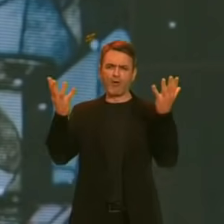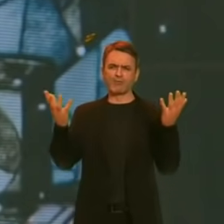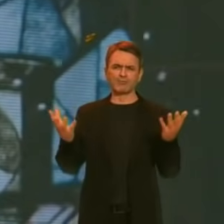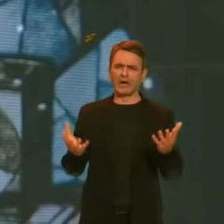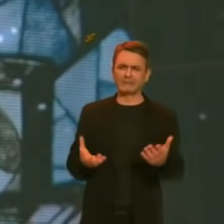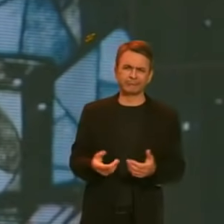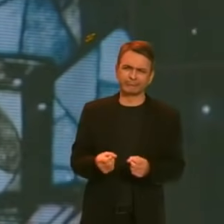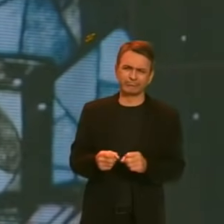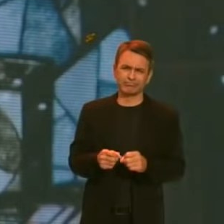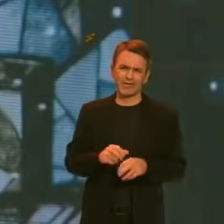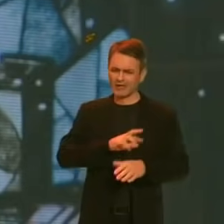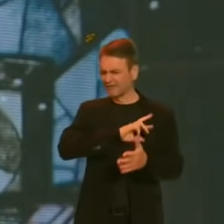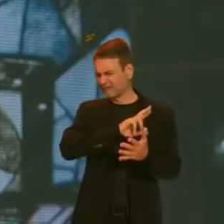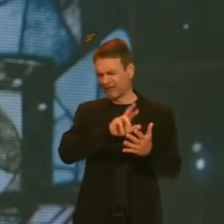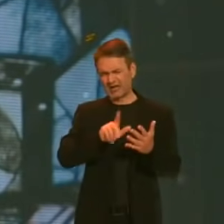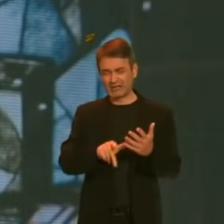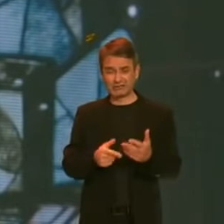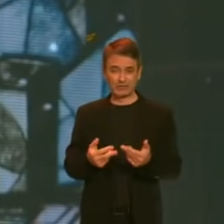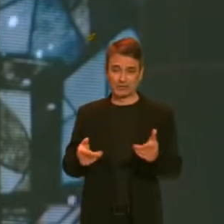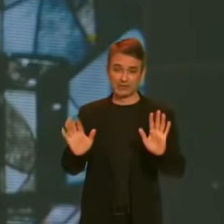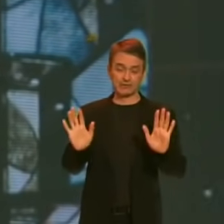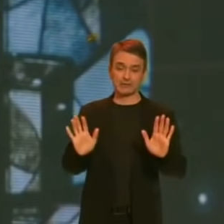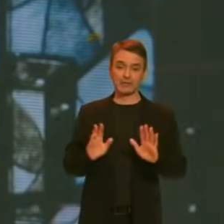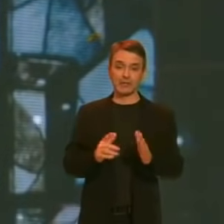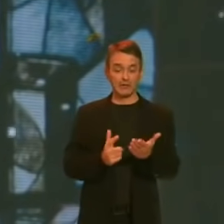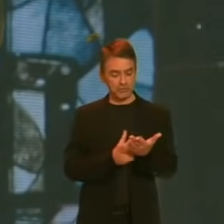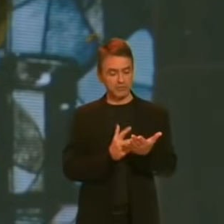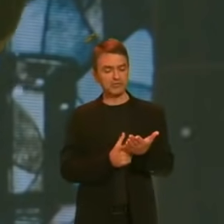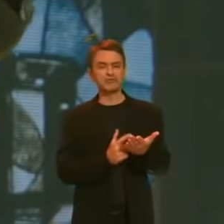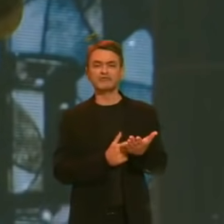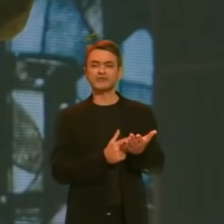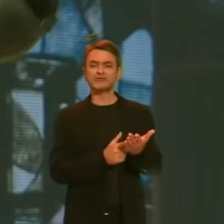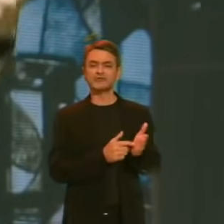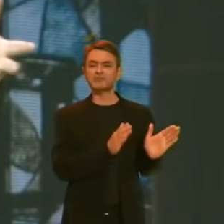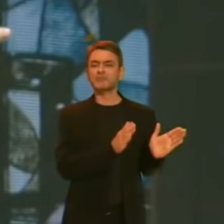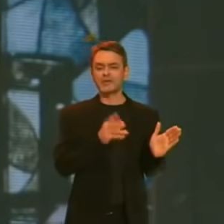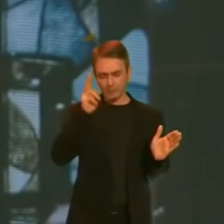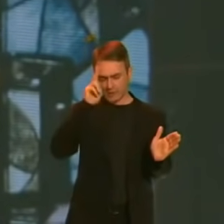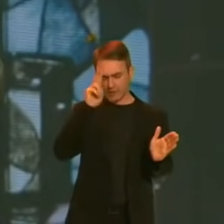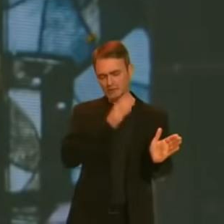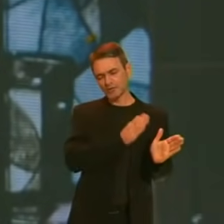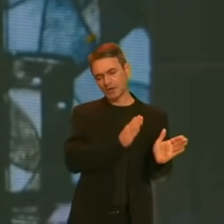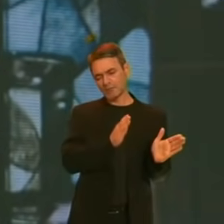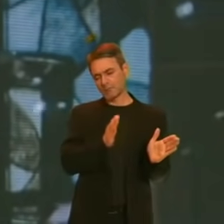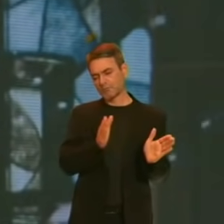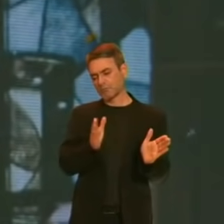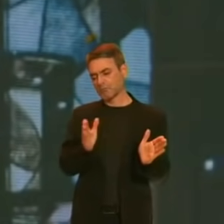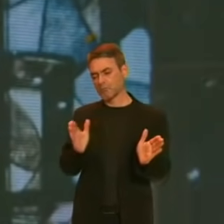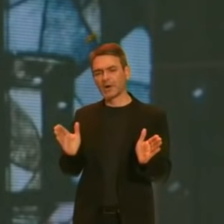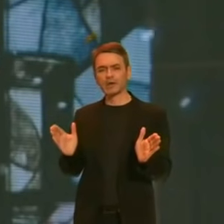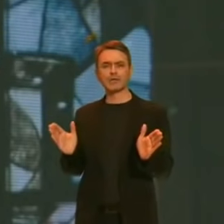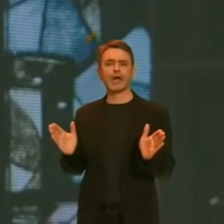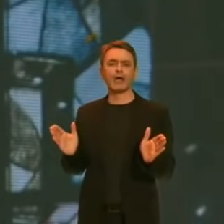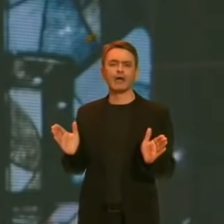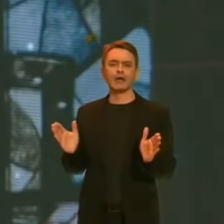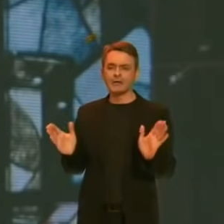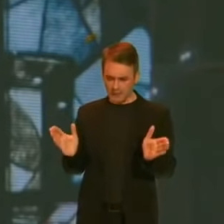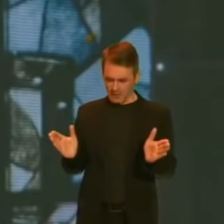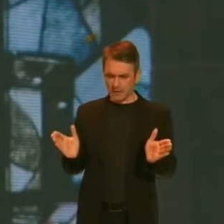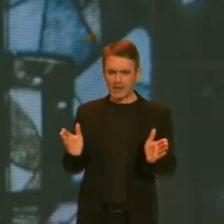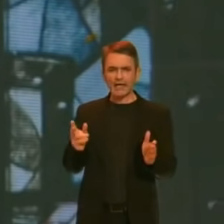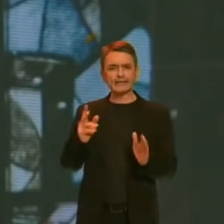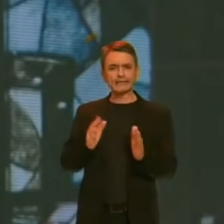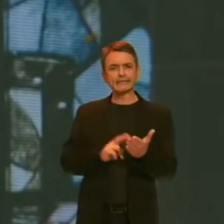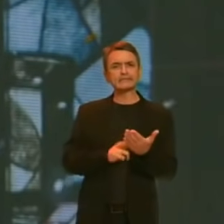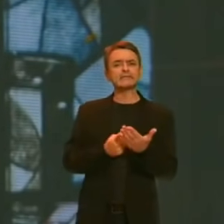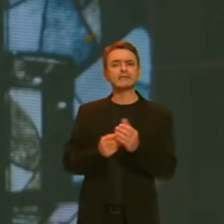diferente. Mas e se a gente pegar livros de períodos da história diferente, essas interpretações estarão trazendo,